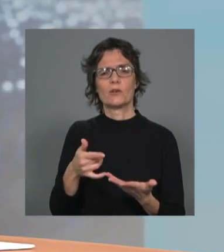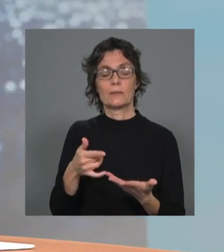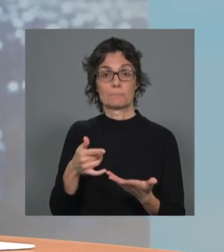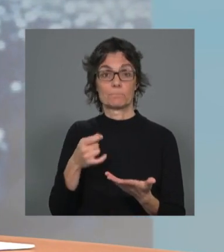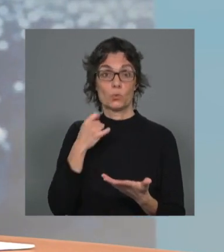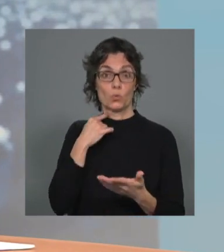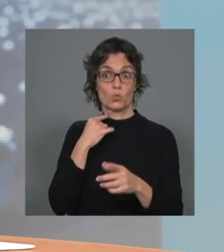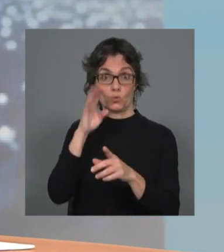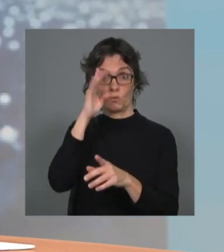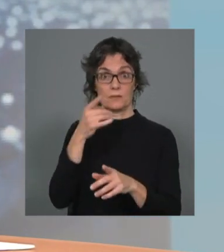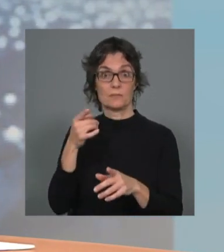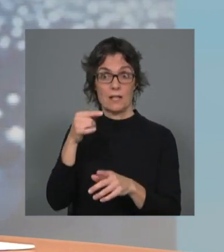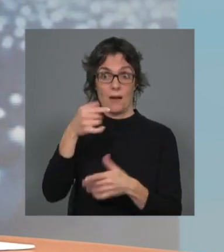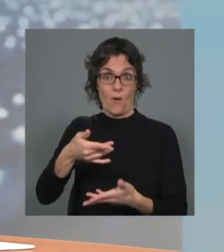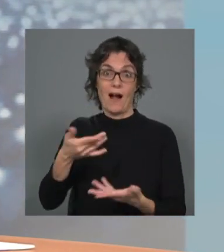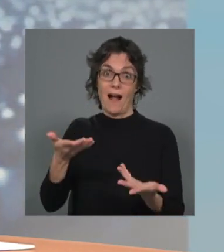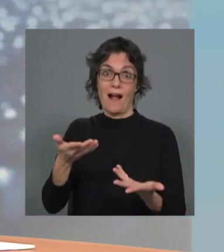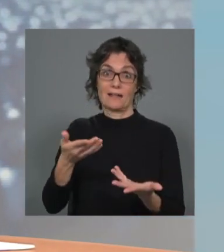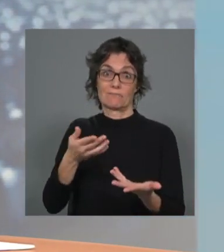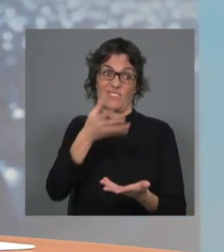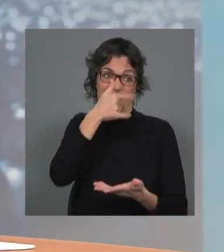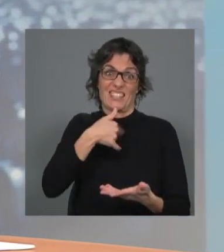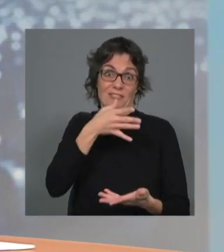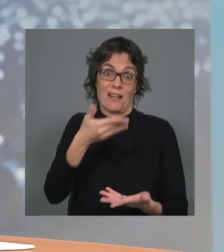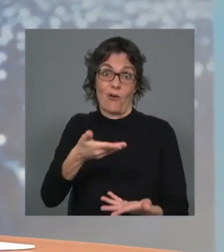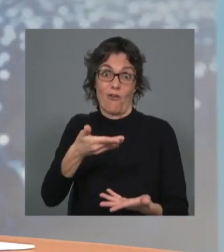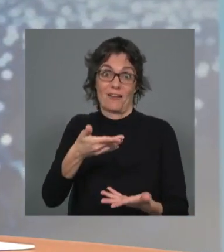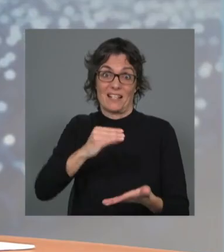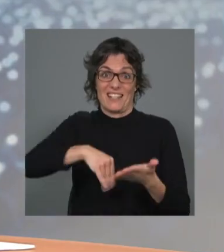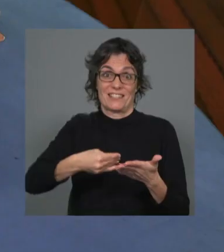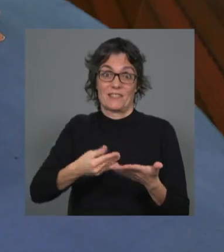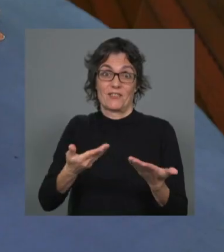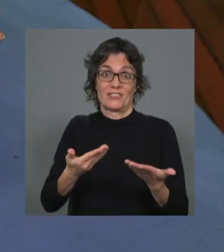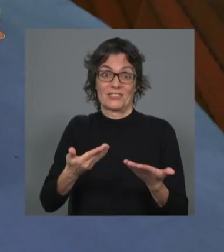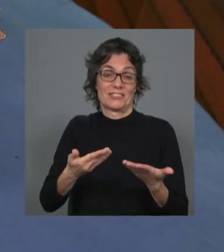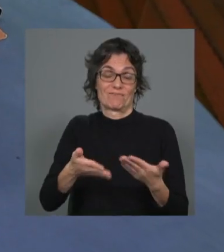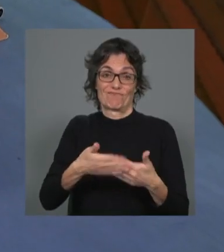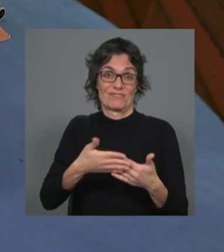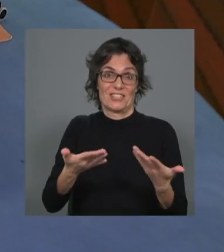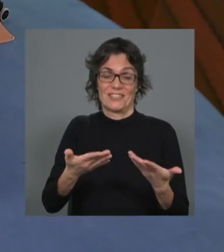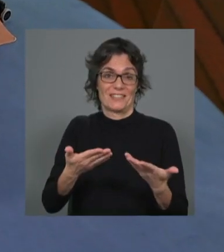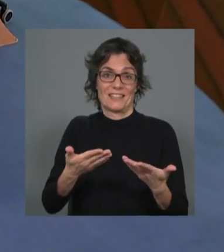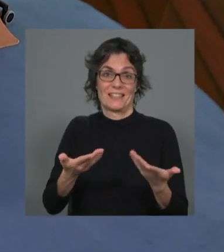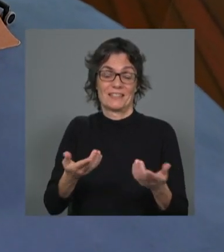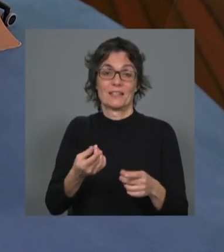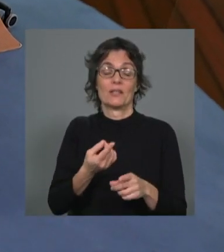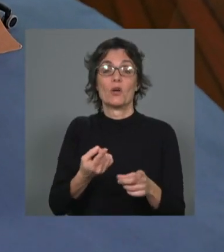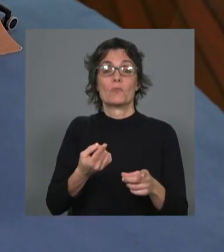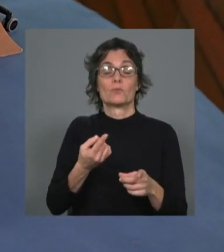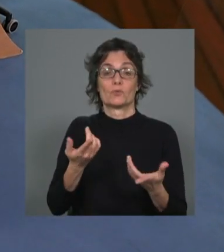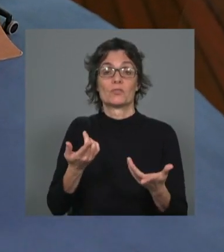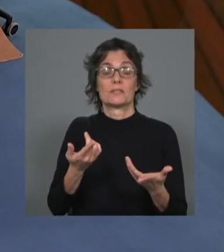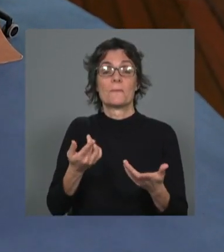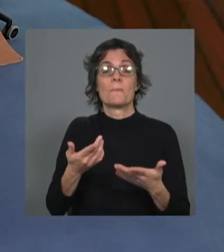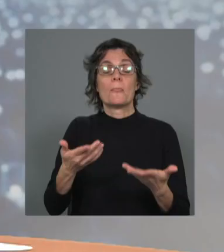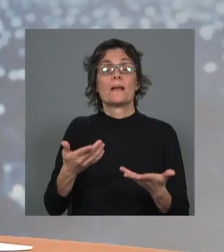procura. Lamento dizer desde já que a possibilidade de participar já está condicionada porque o curso